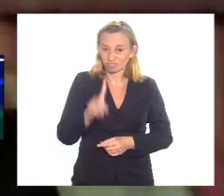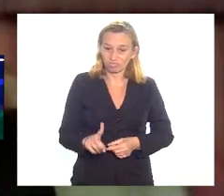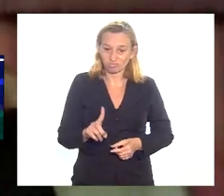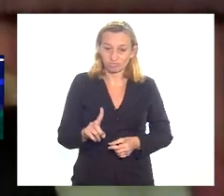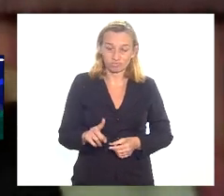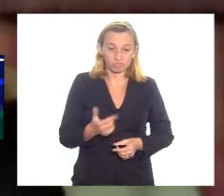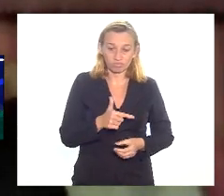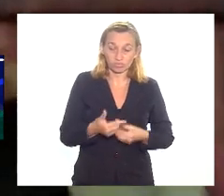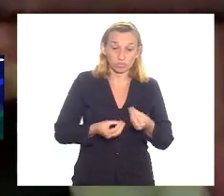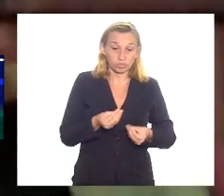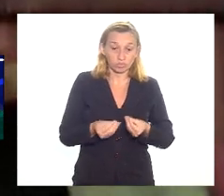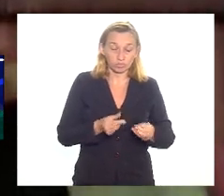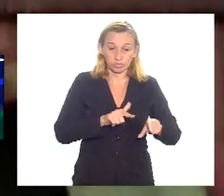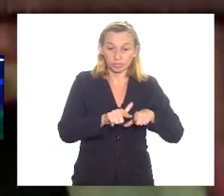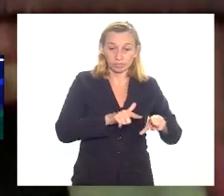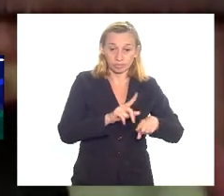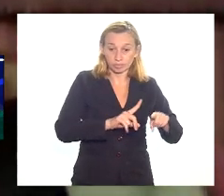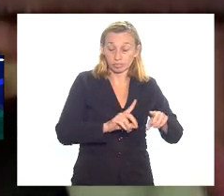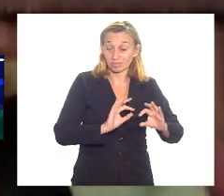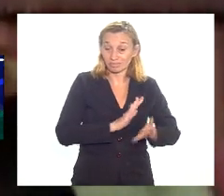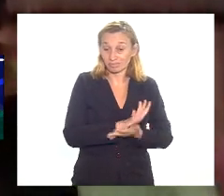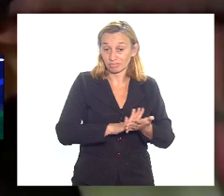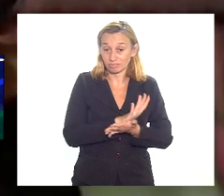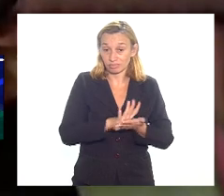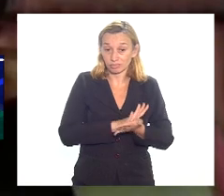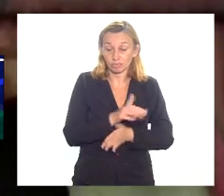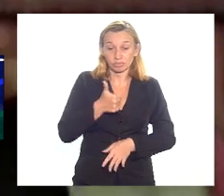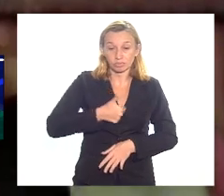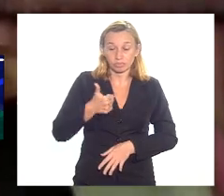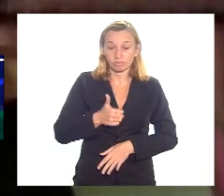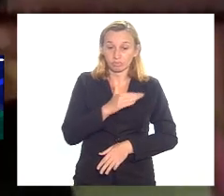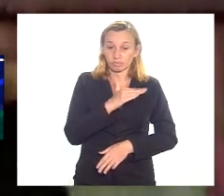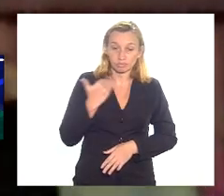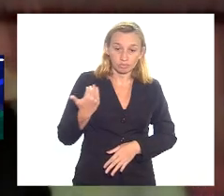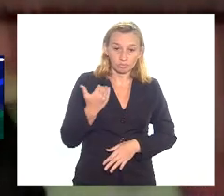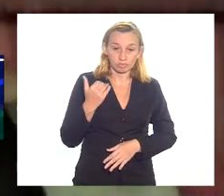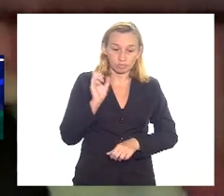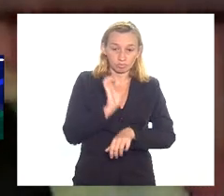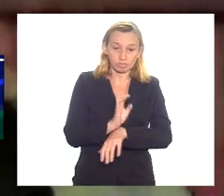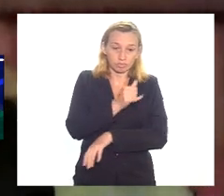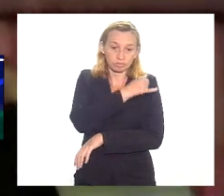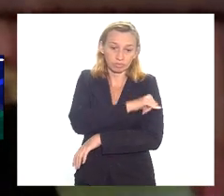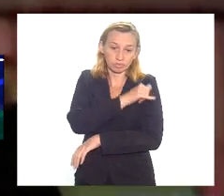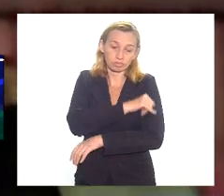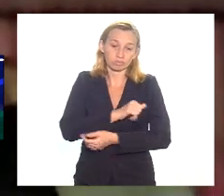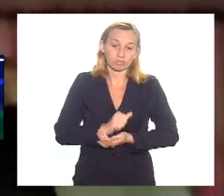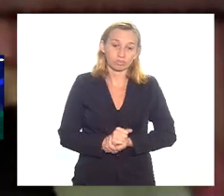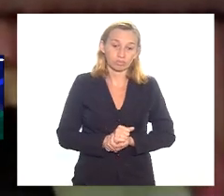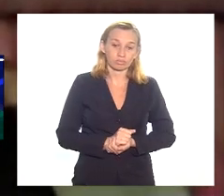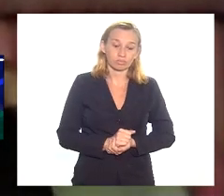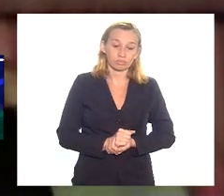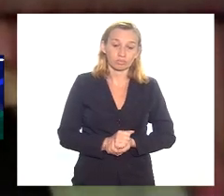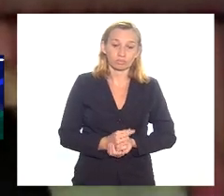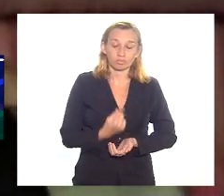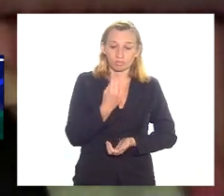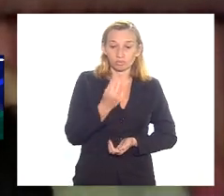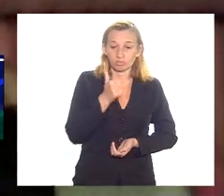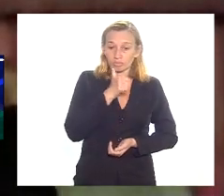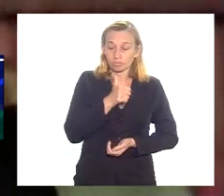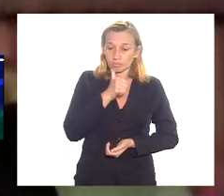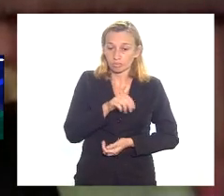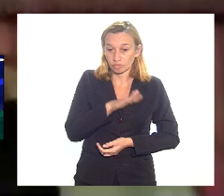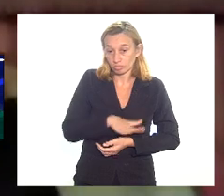condições de trabalho. Vale ressaltar que a primeira morte no estado do Rio de Janeiro foi de uma trabalhadora do